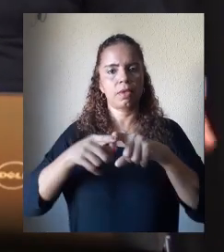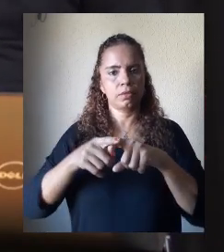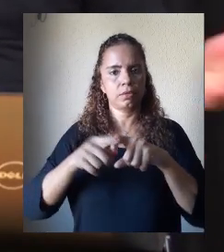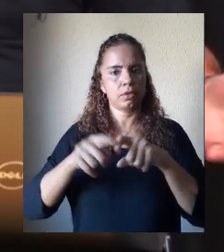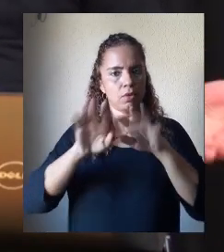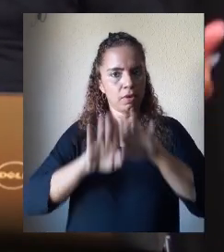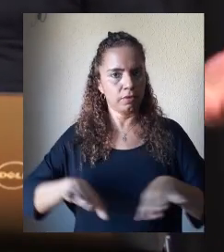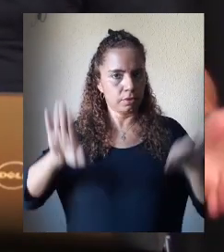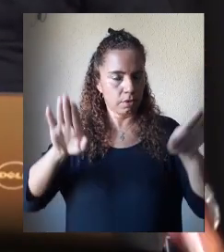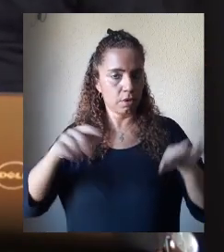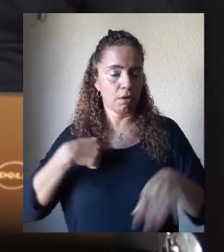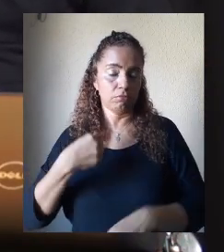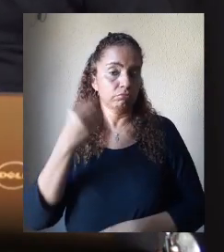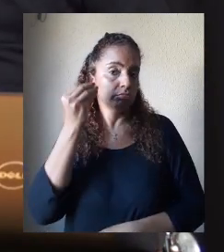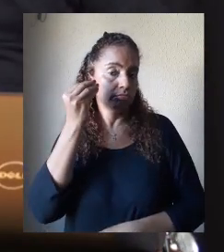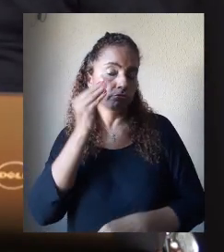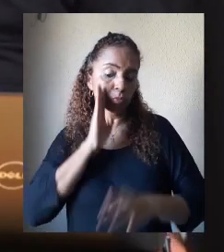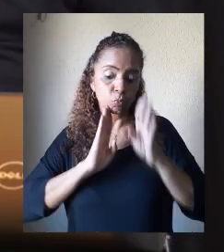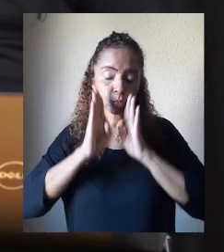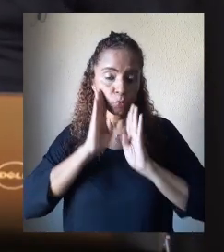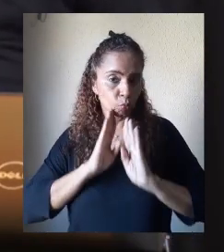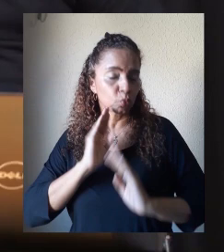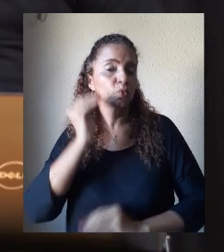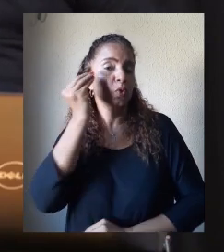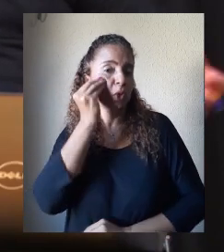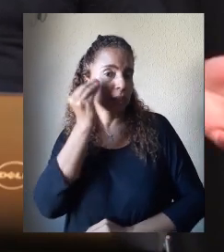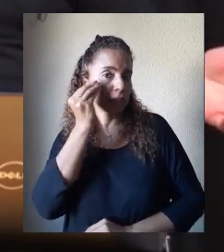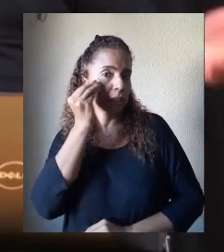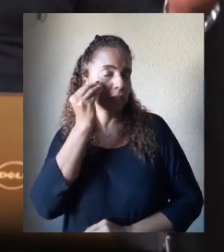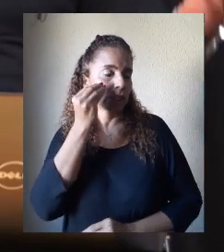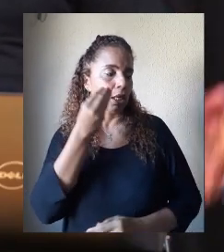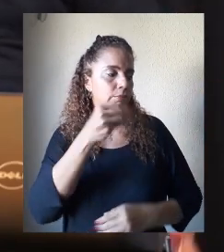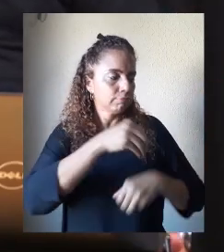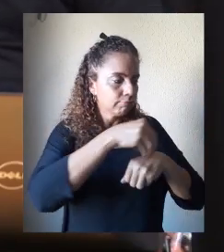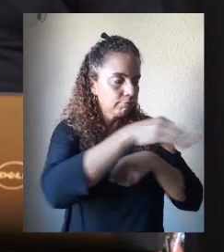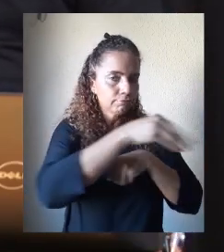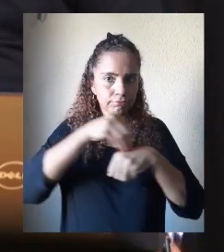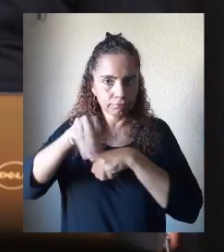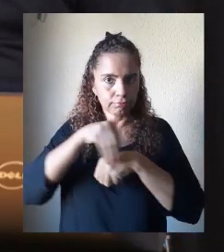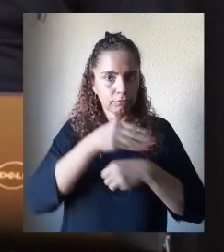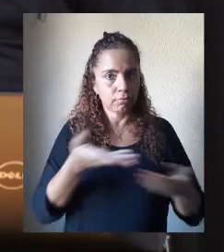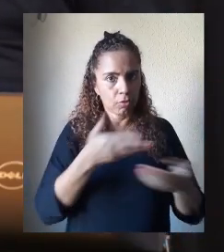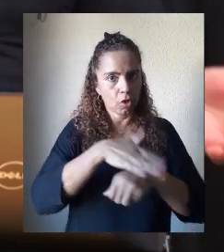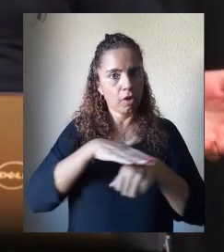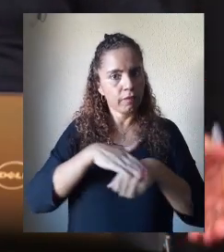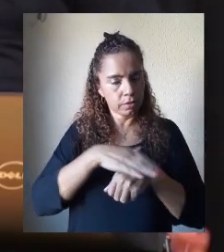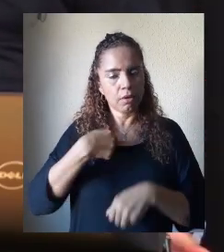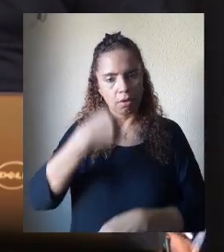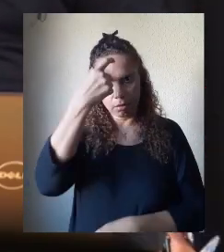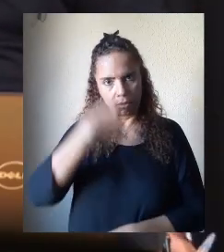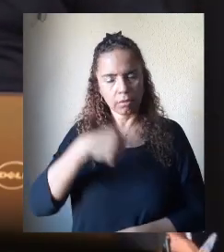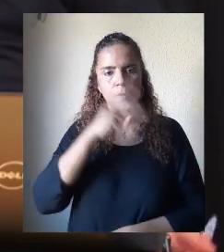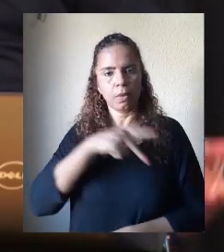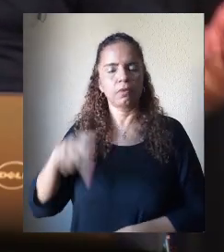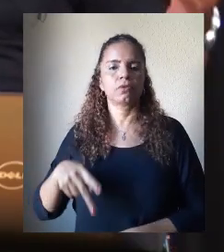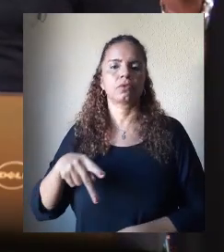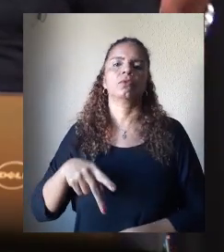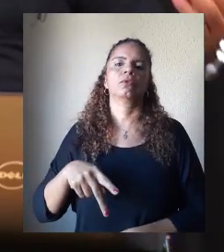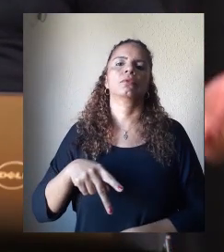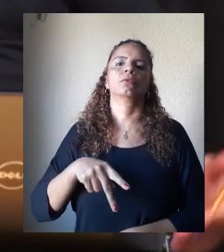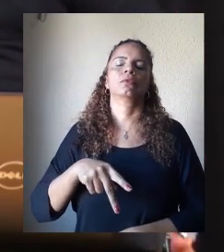vou tentar intermediar aqui essa conversa. Sou o professor Bruno Rocha, atual presidente da ADUFSE, mas também sou professor